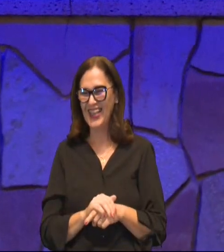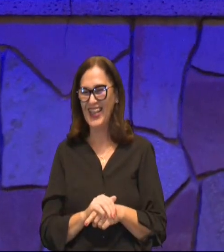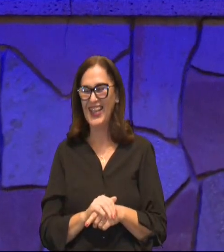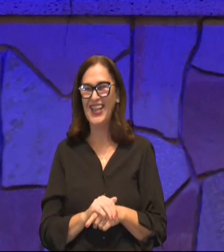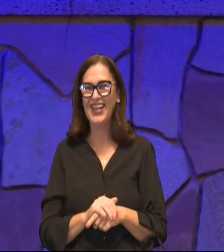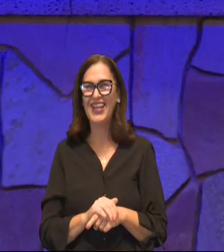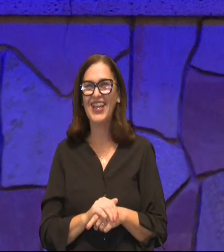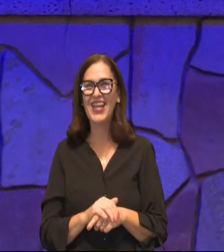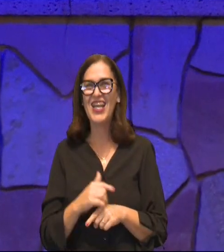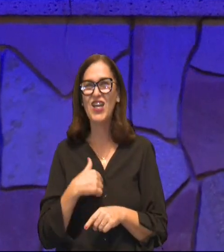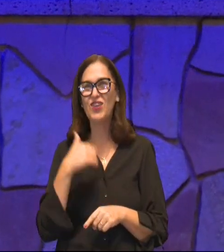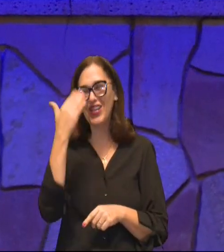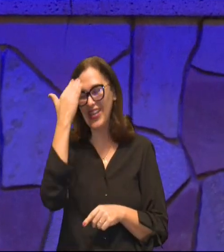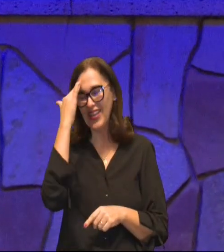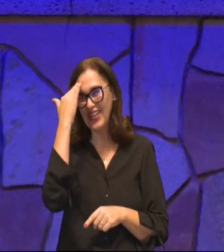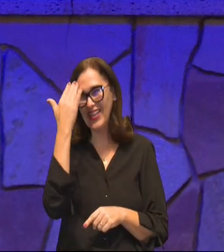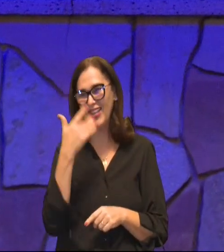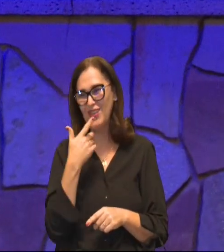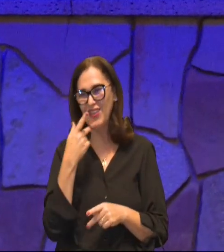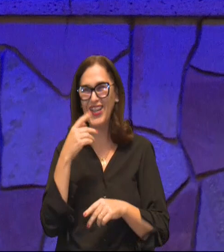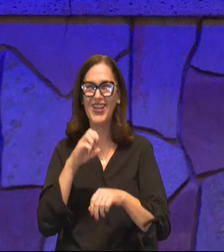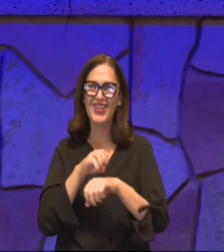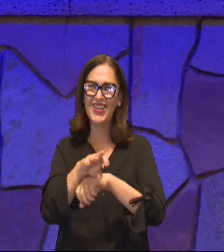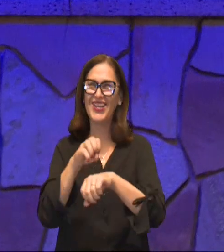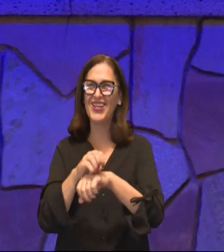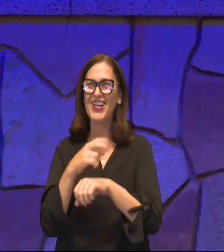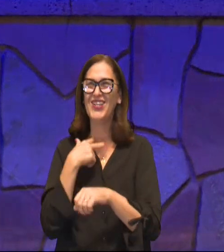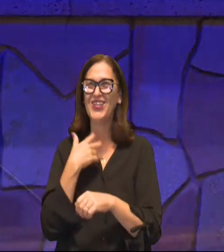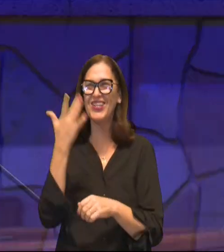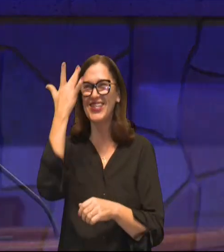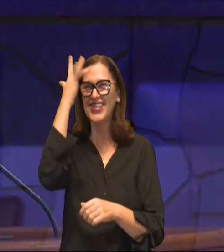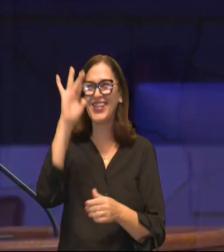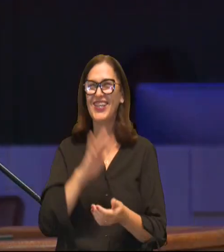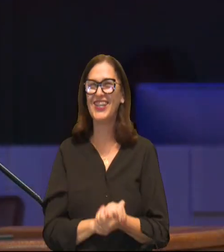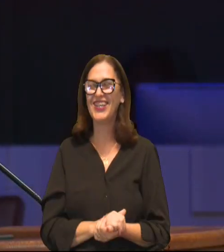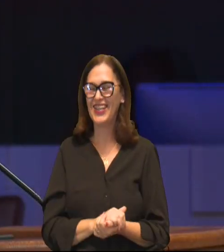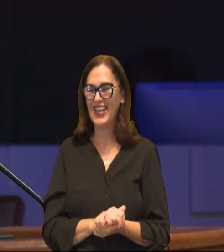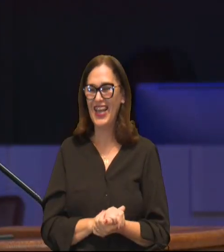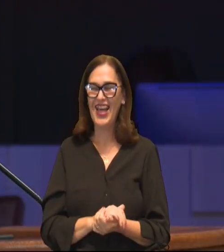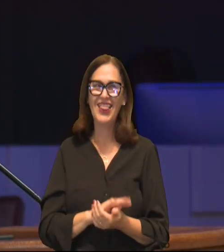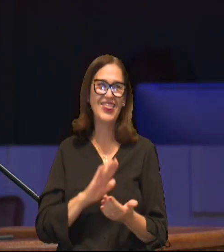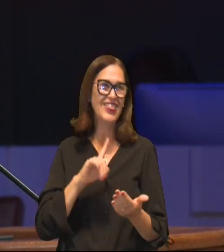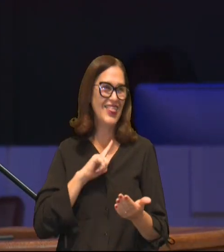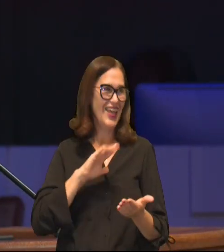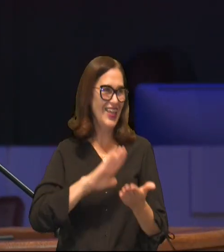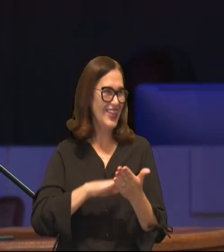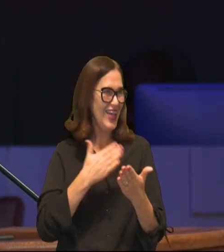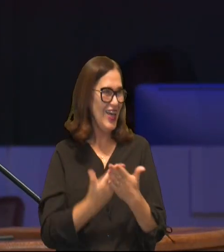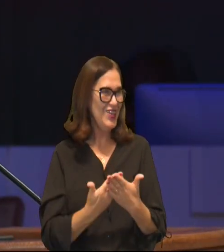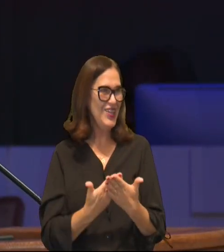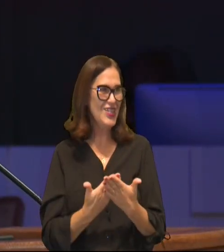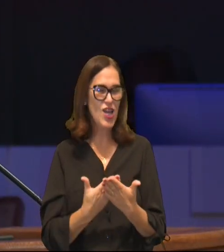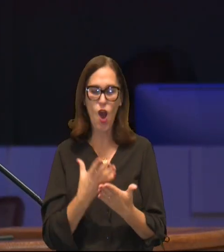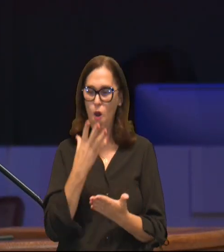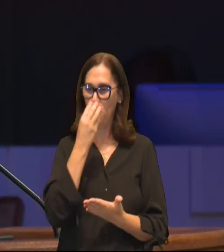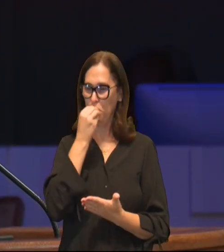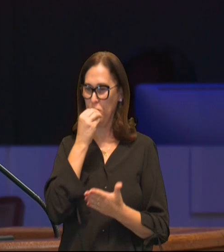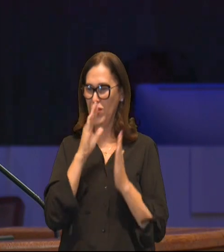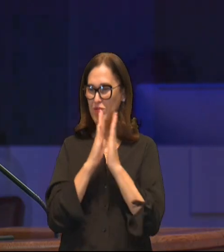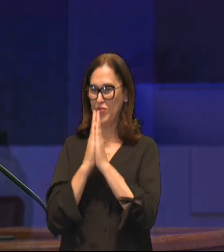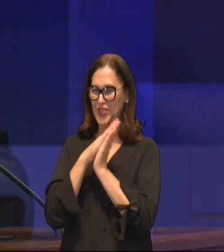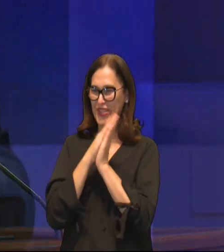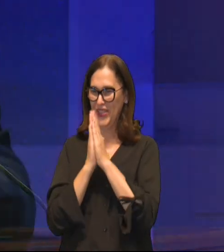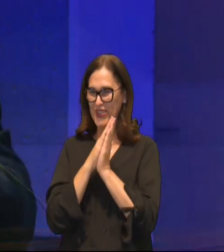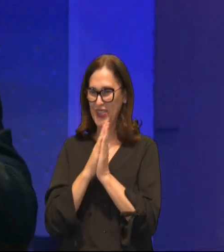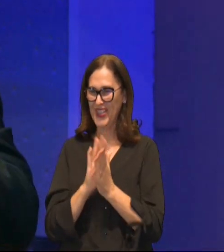Eu queria entender o que ele está falando para transmitir para vocês. Há intérprete aqui? Se não houver intérprete, então que se cale o robô, né?